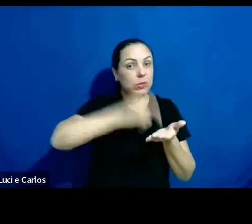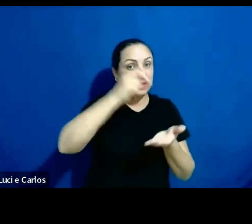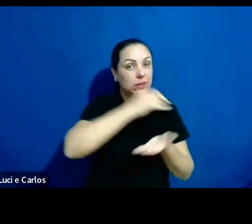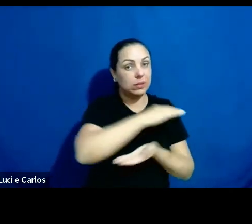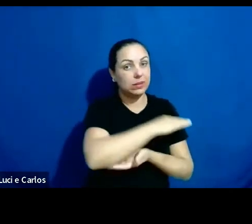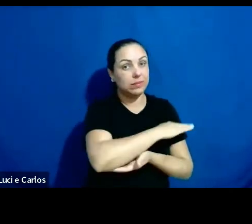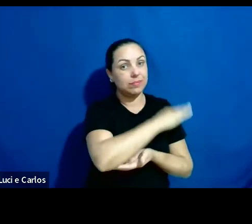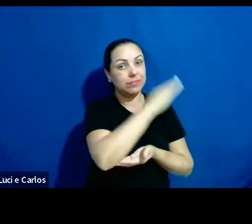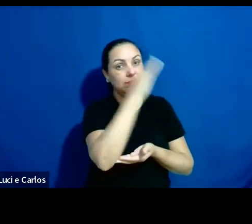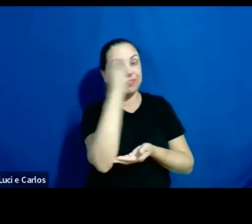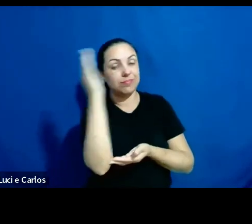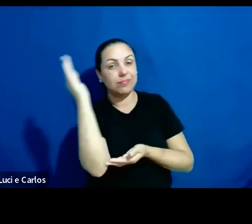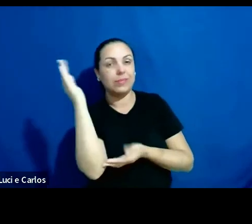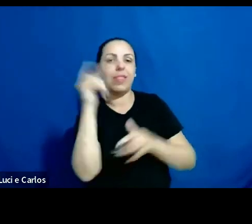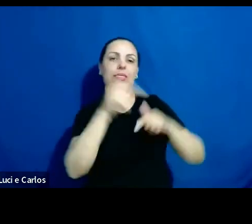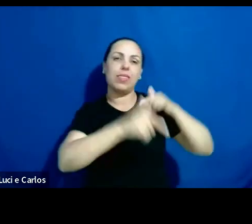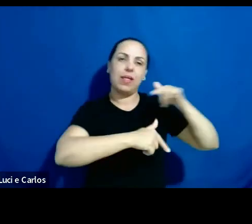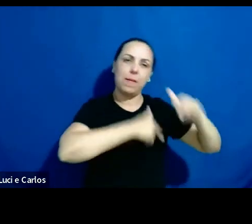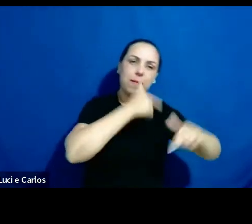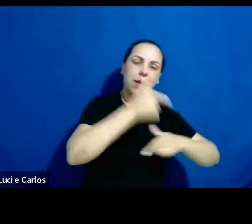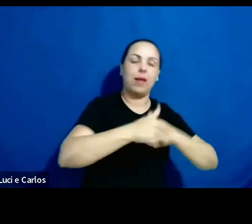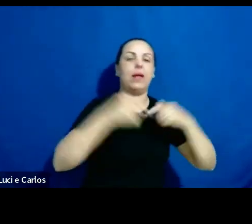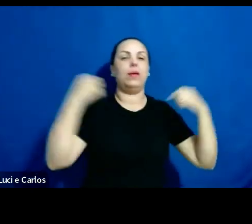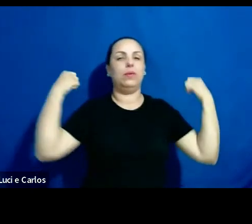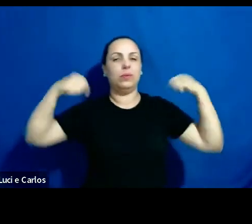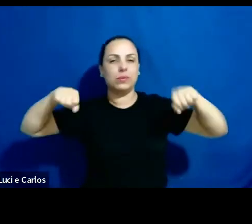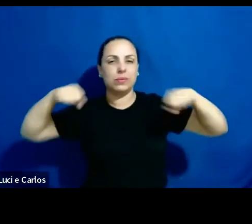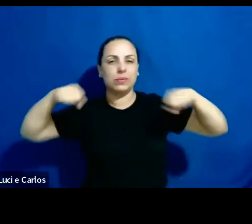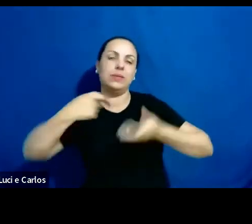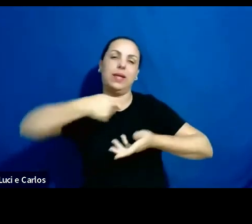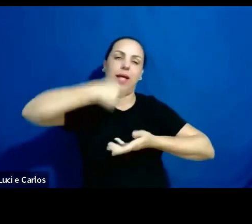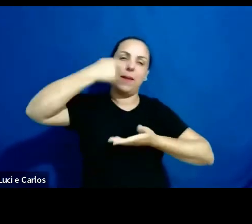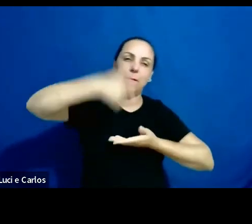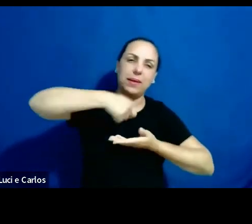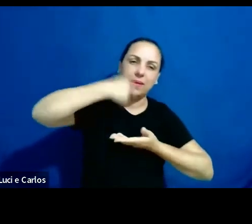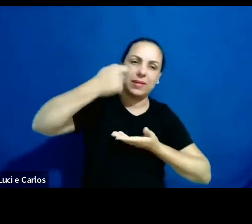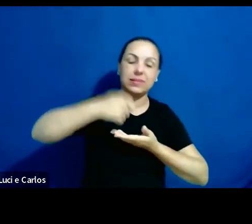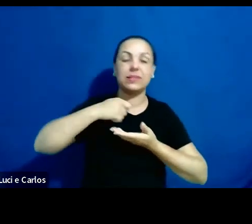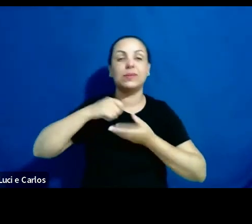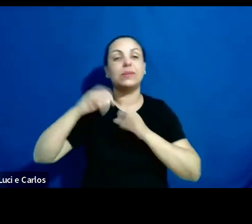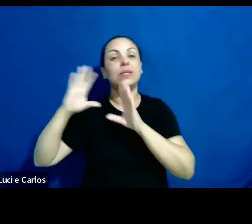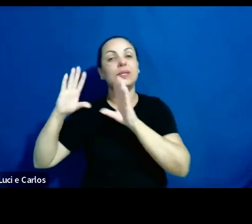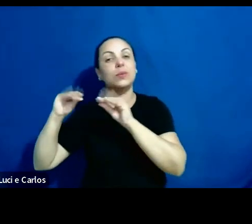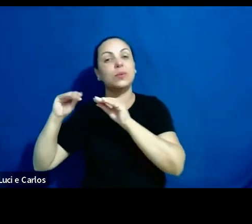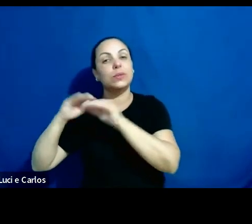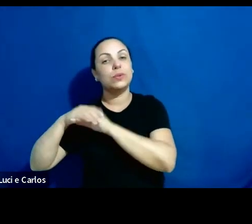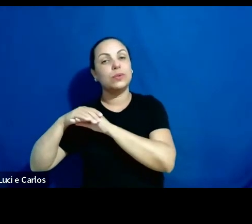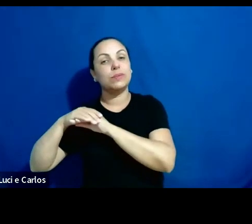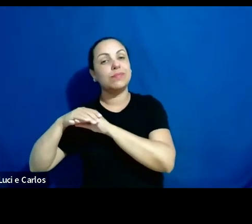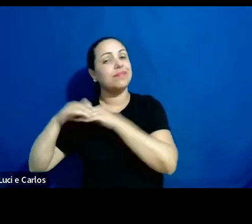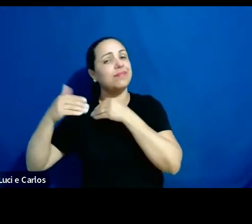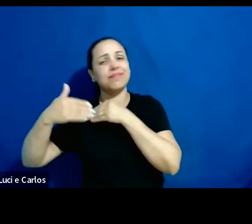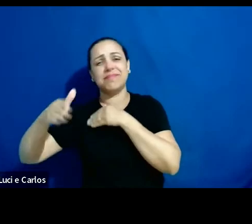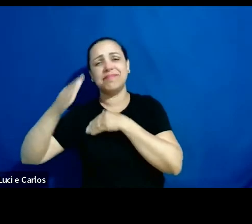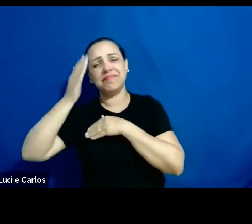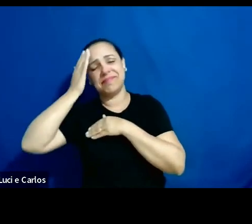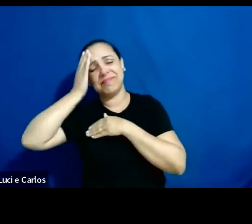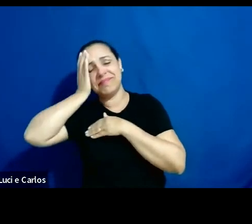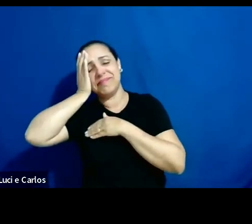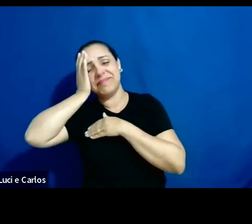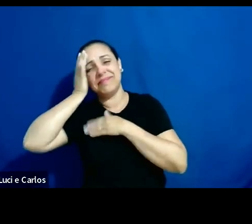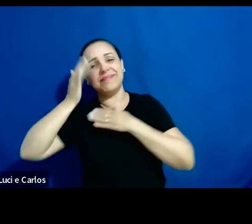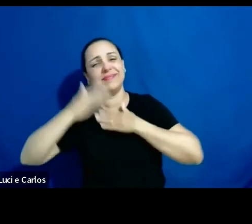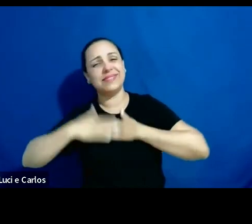dia, trabalhe, exercite-se, movimente-se, e à noite, acomode-se. Procure